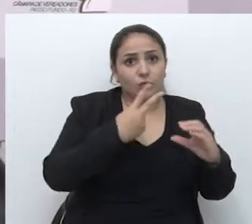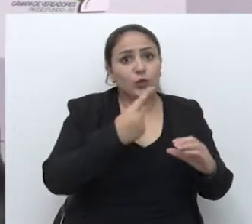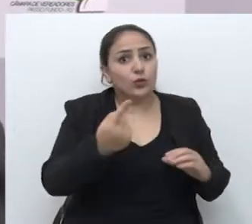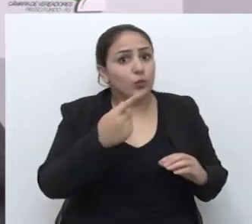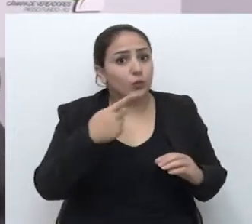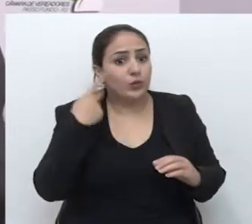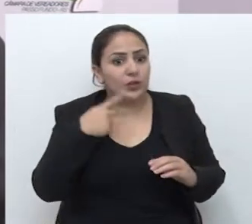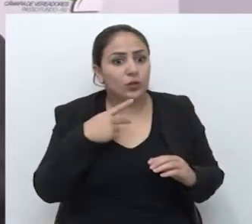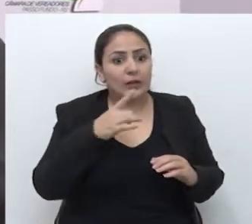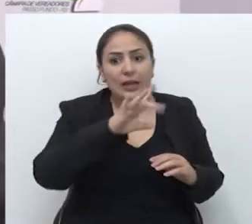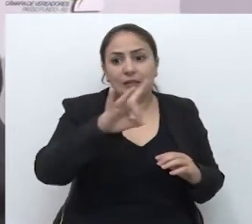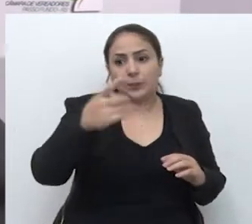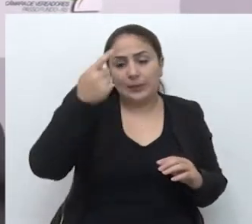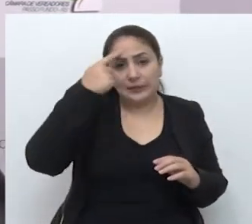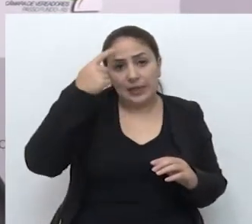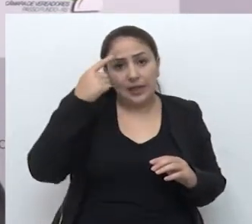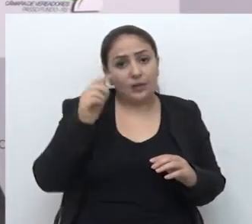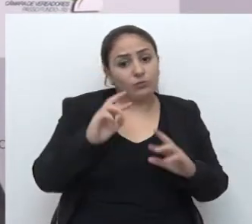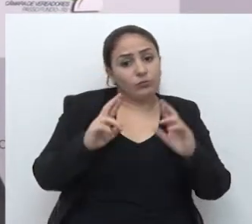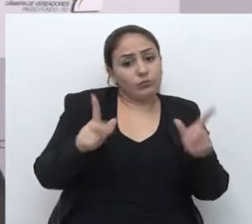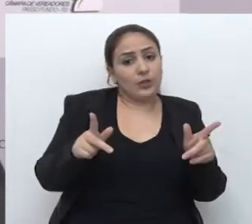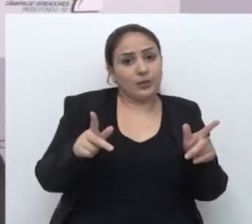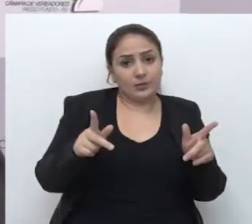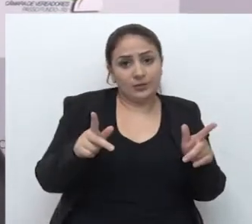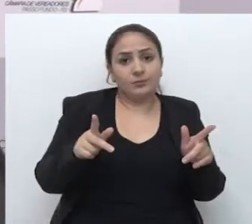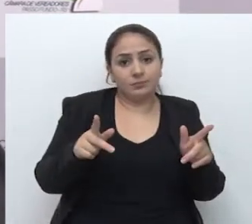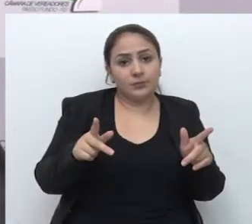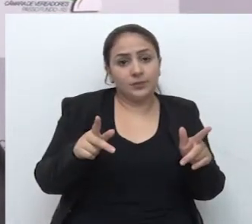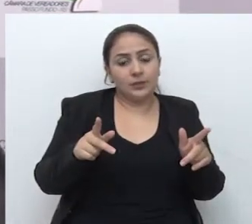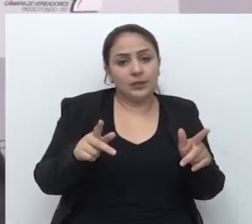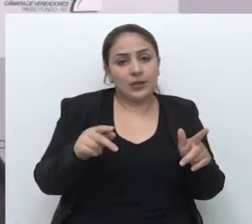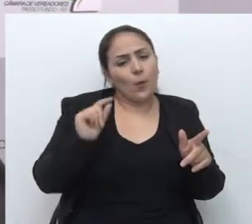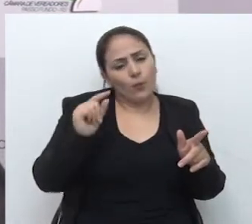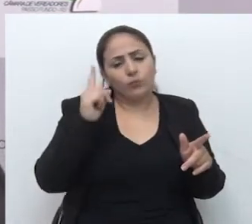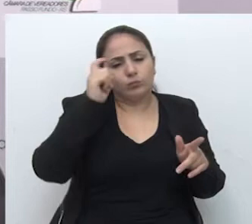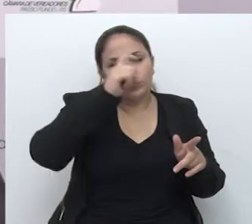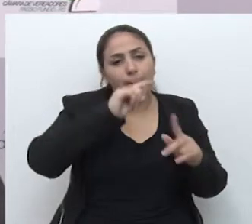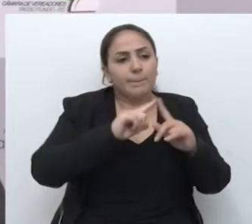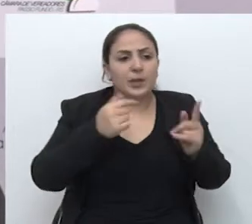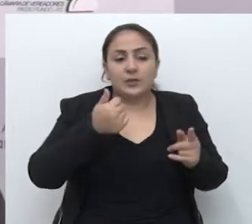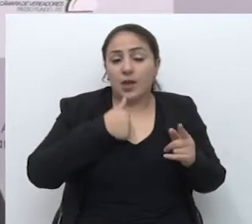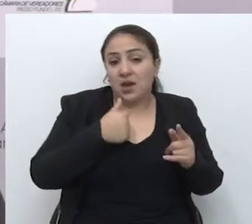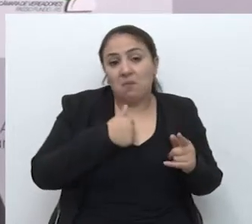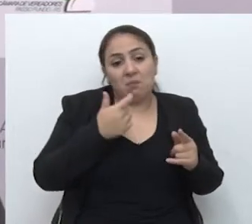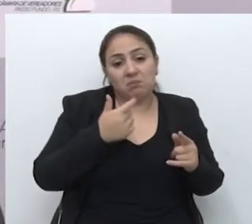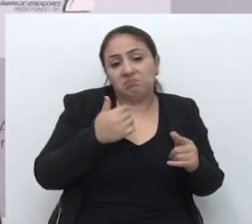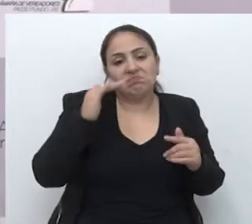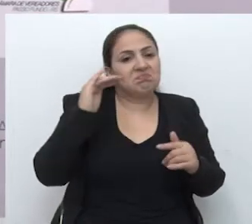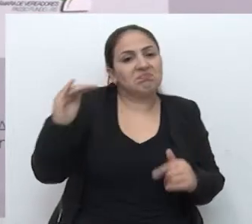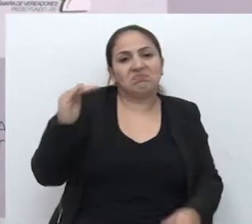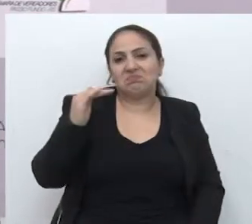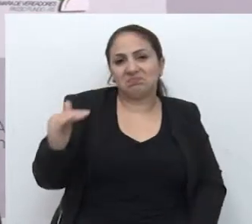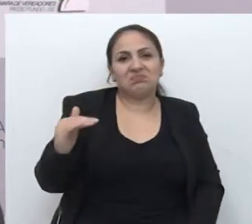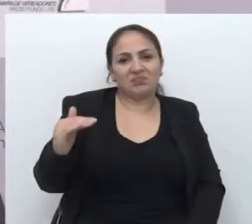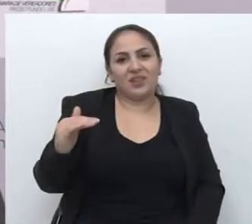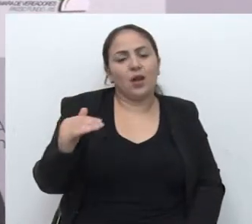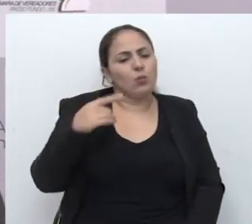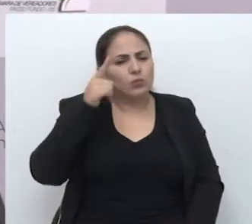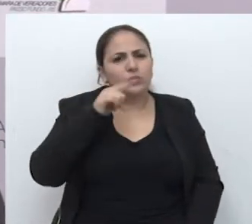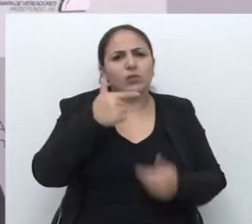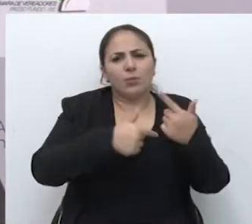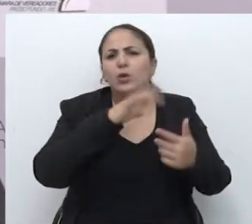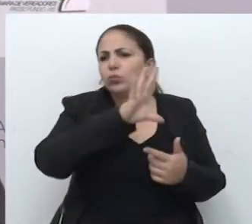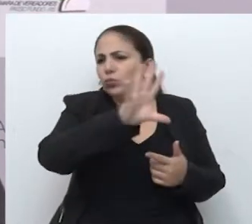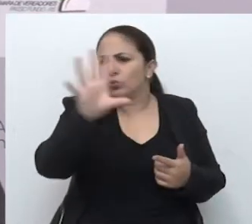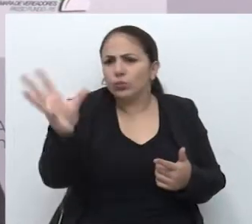um pensamento, uma ideia, uma ideologia diferente um pouco, se torna um pouco difícil. Mas para mim, no meu caso, não. Eu consigo trabalhar